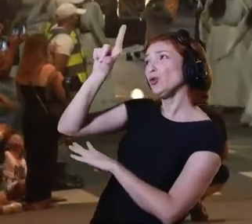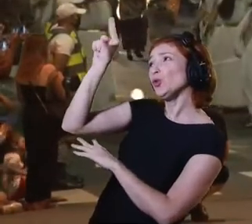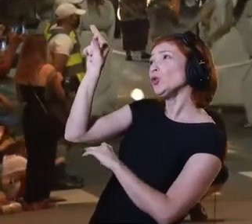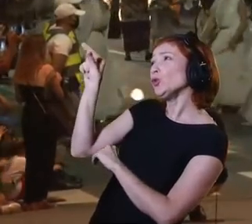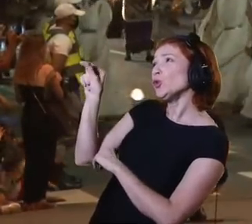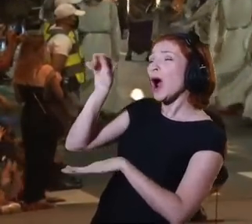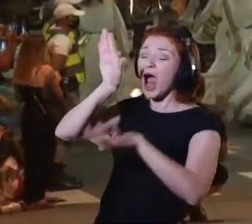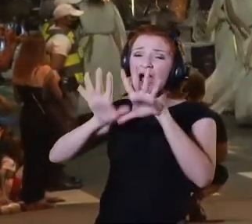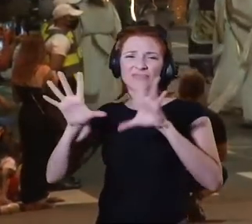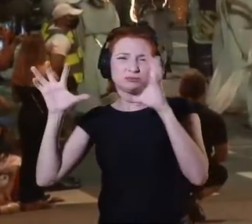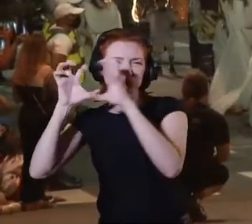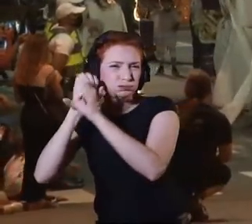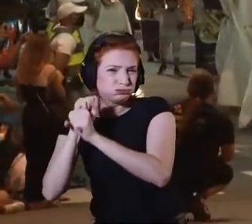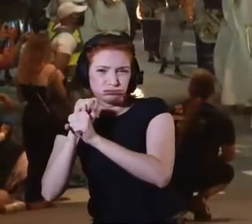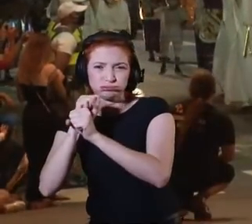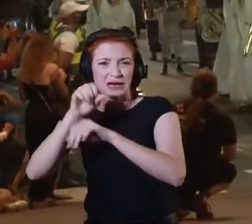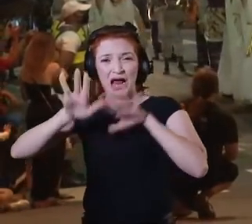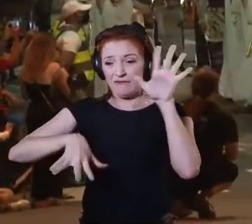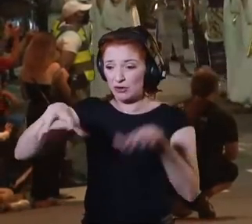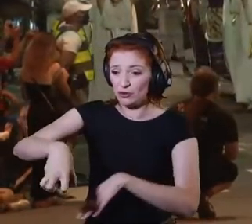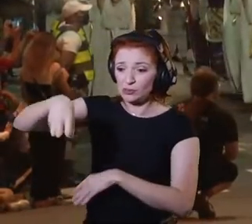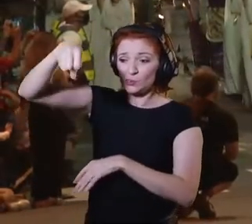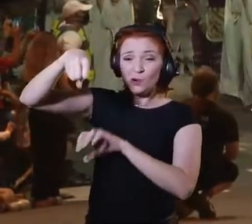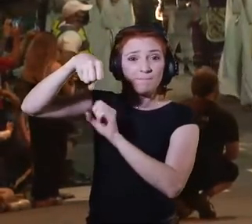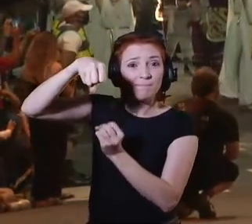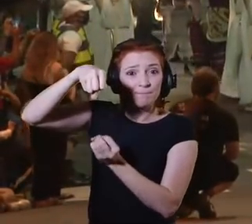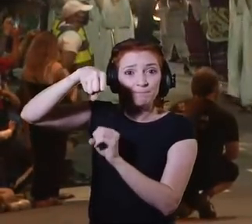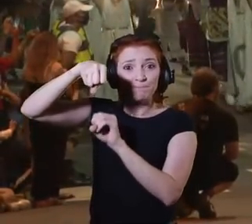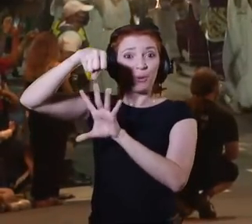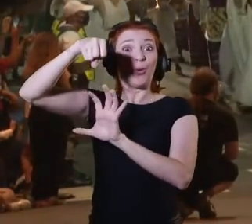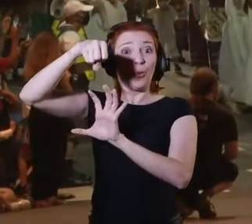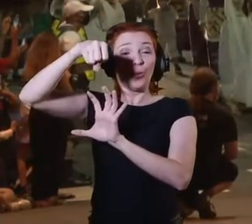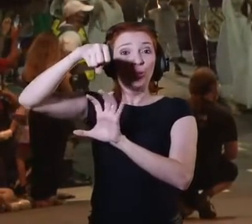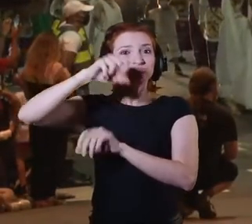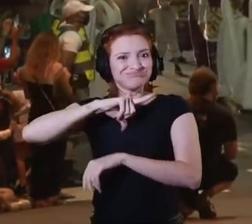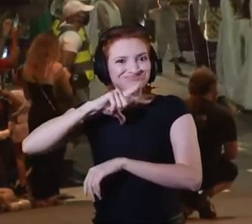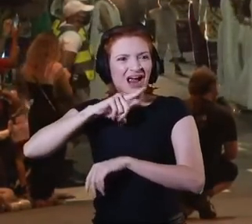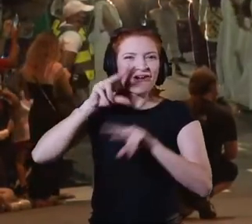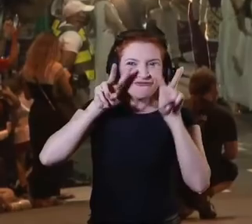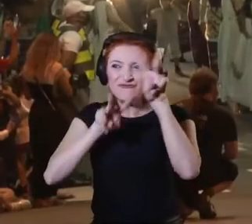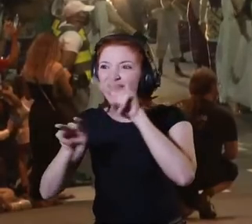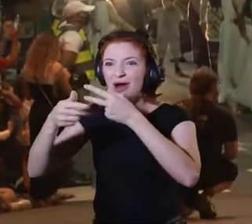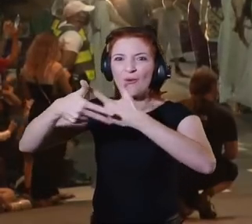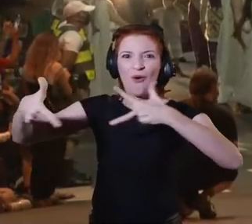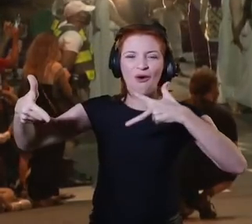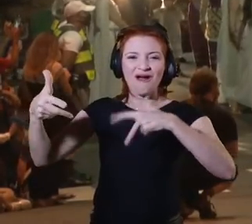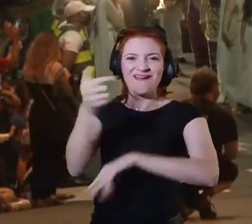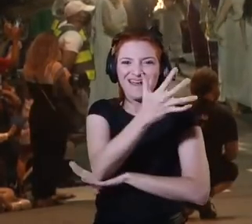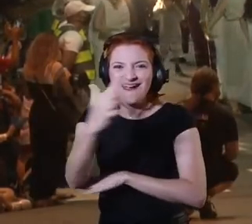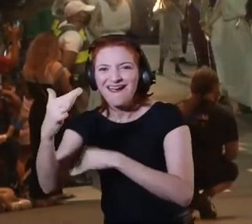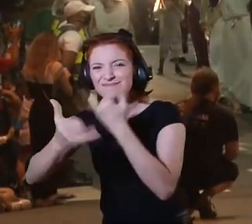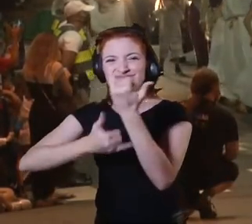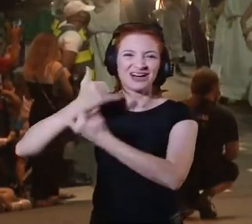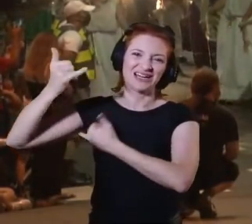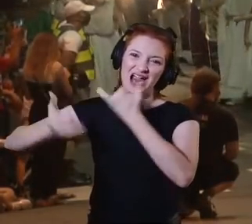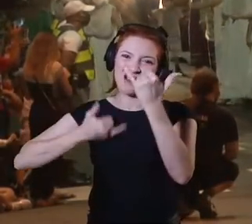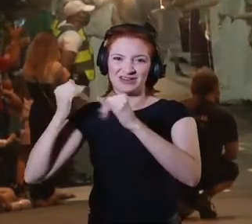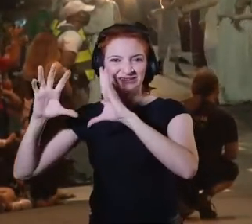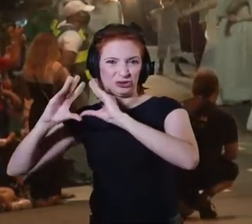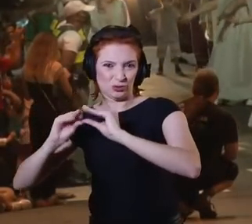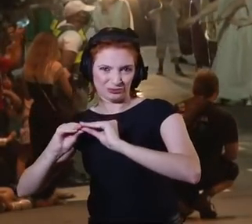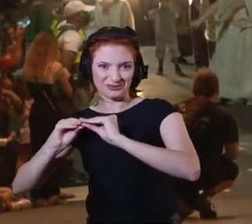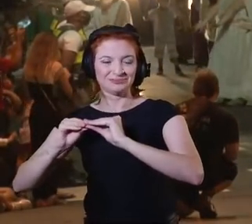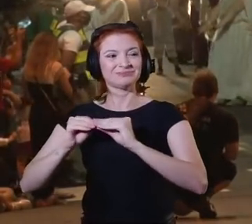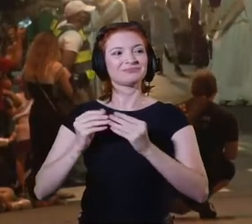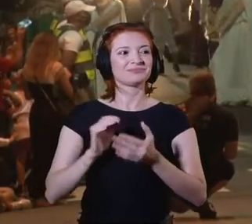às vezes no escuro mesmo, ou colocavam um lampião lá fora para poder clarear lá no terreiro, no pátio, e fazer as brincadeiras. E